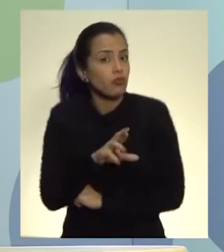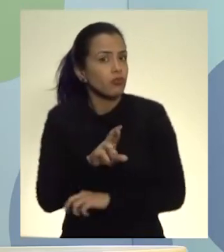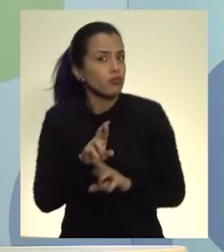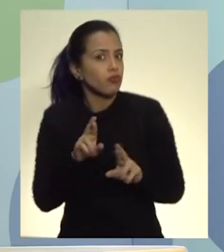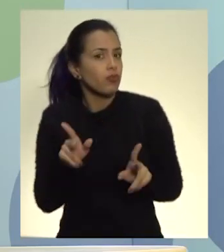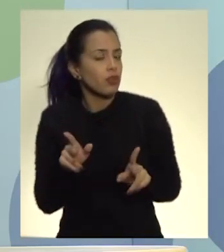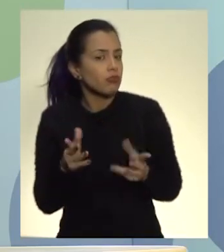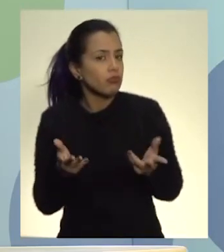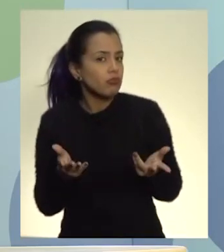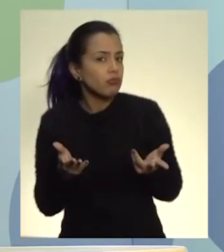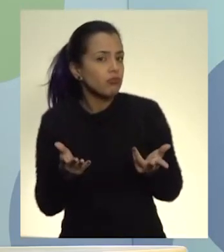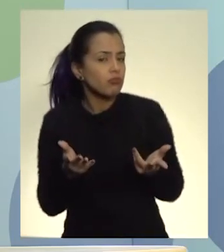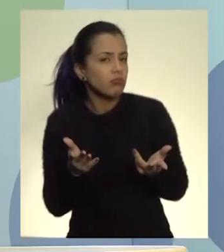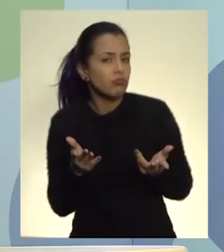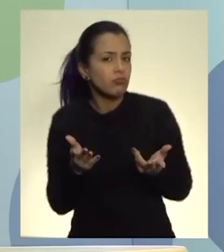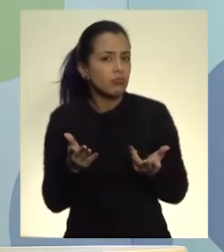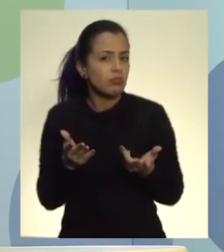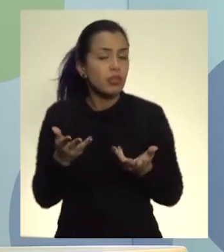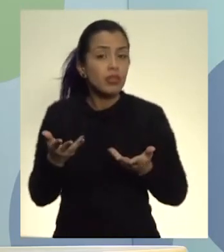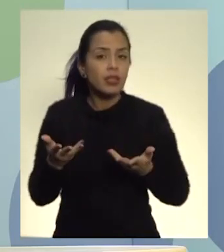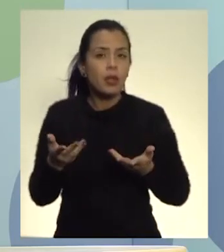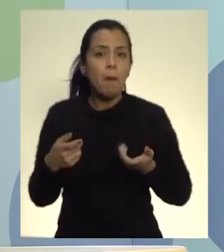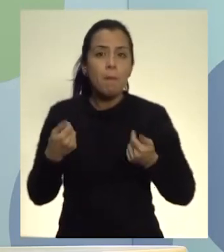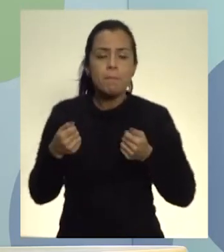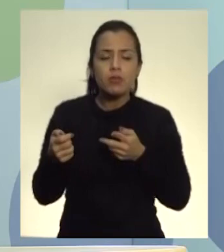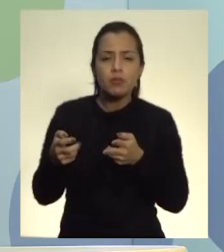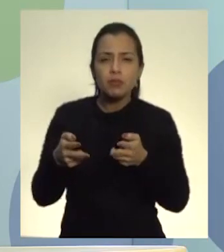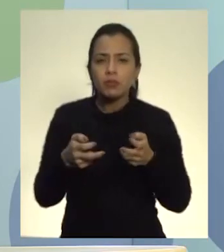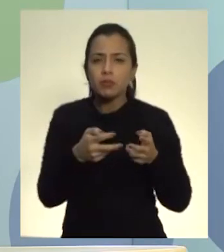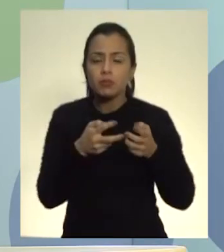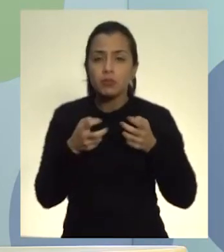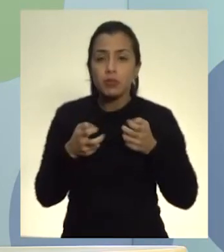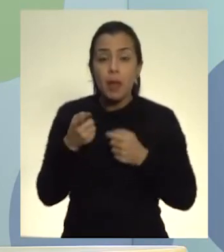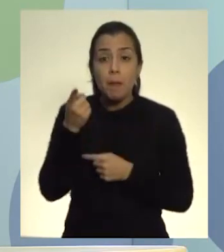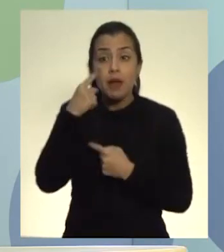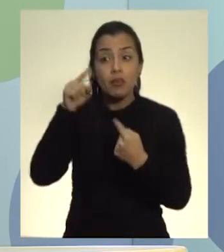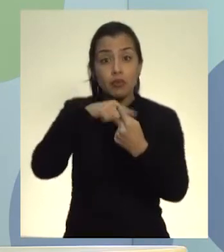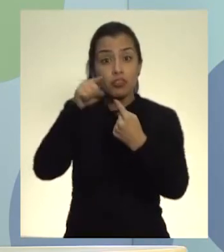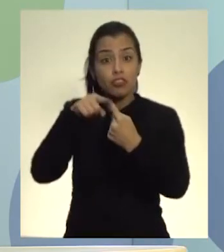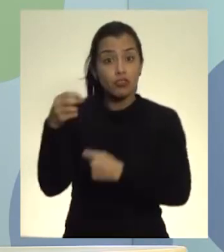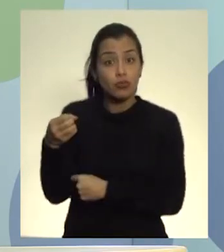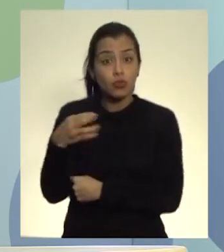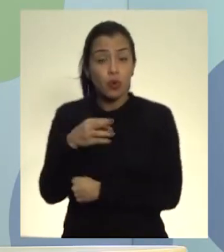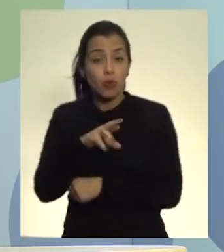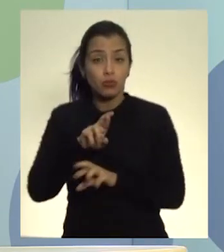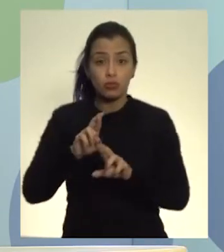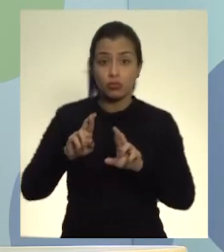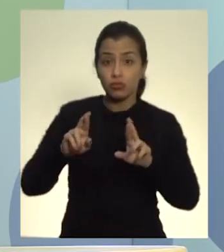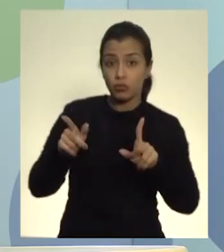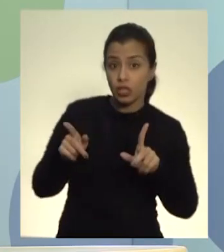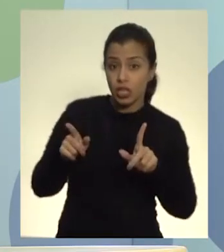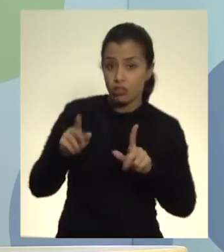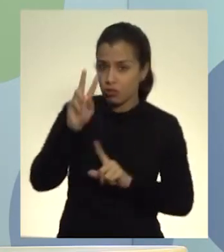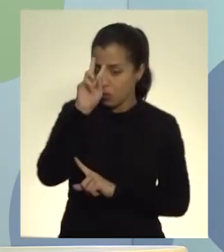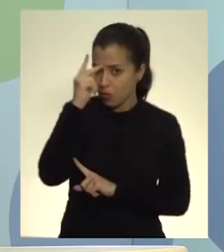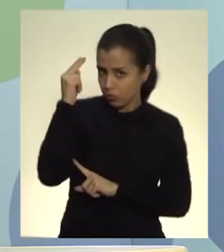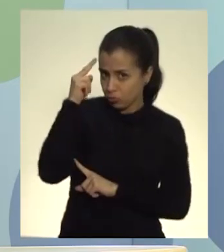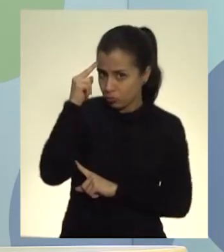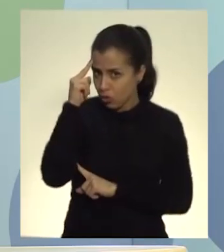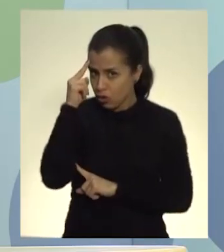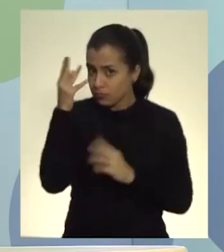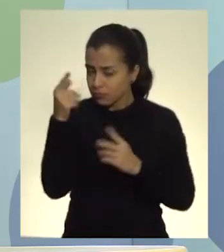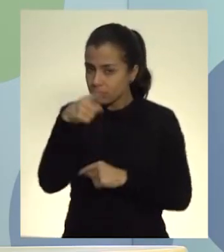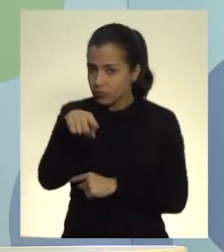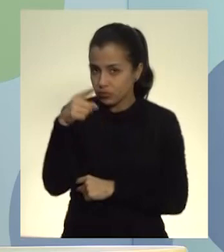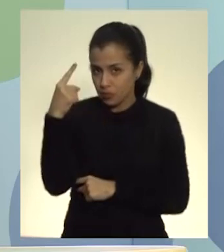do caminho que fez vocês olharem para outros objetivos, pensarem em outros sonhos? Então, vocês vão